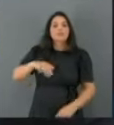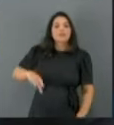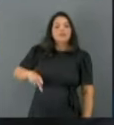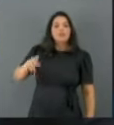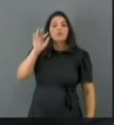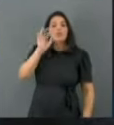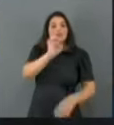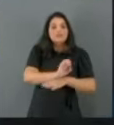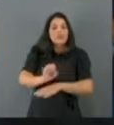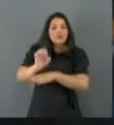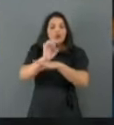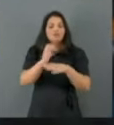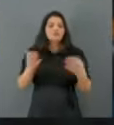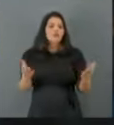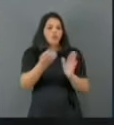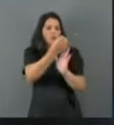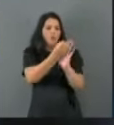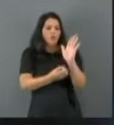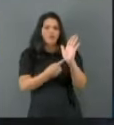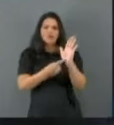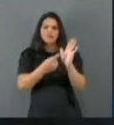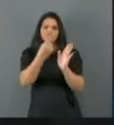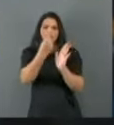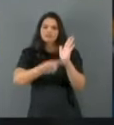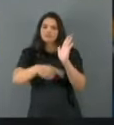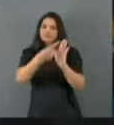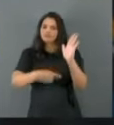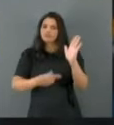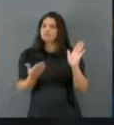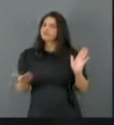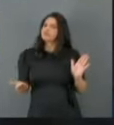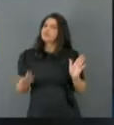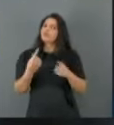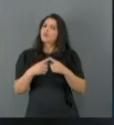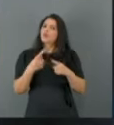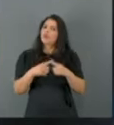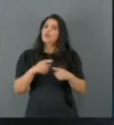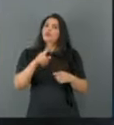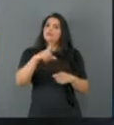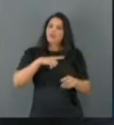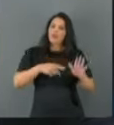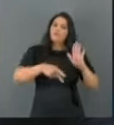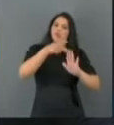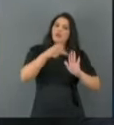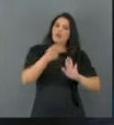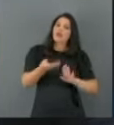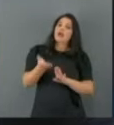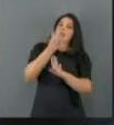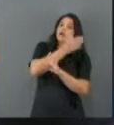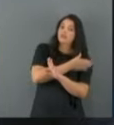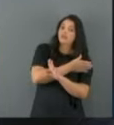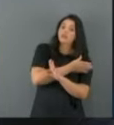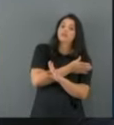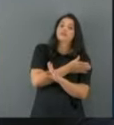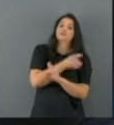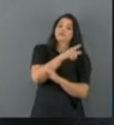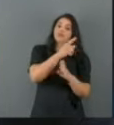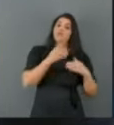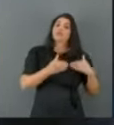Esse ofício que foi de fato motivador, mas ele é baseado na portaria que foi emitida por